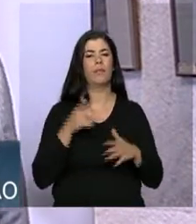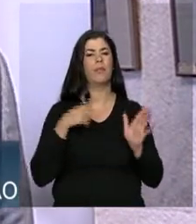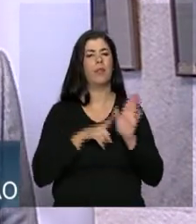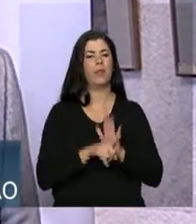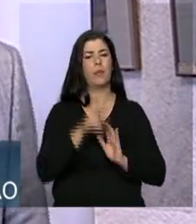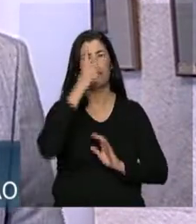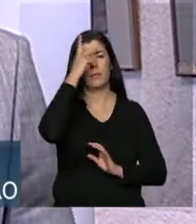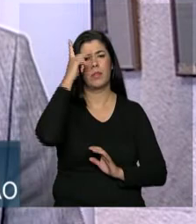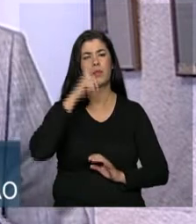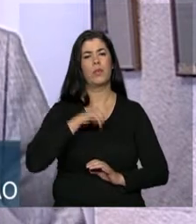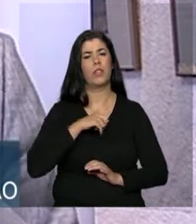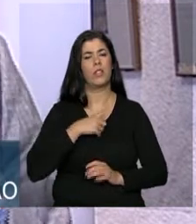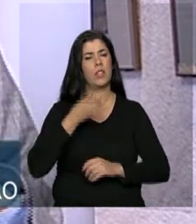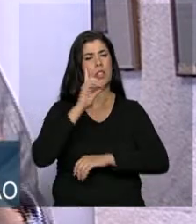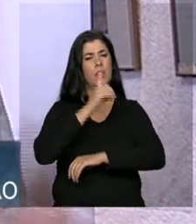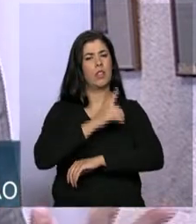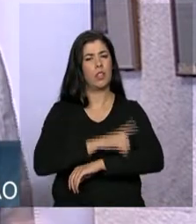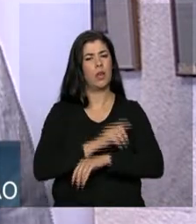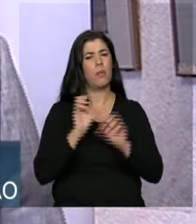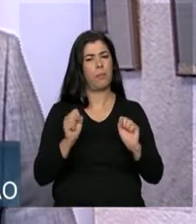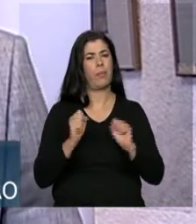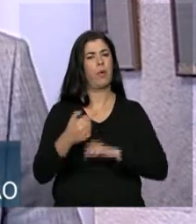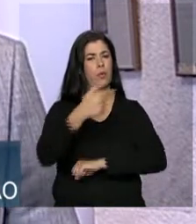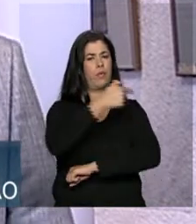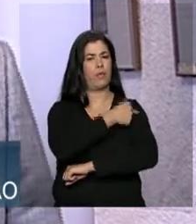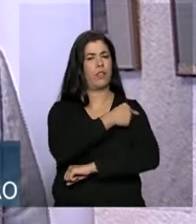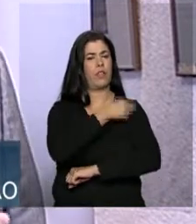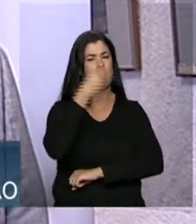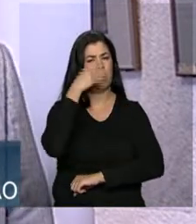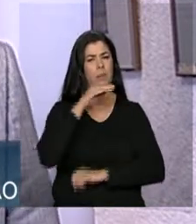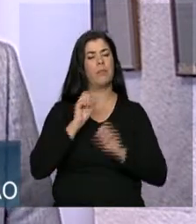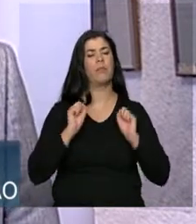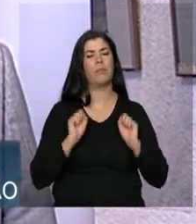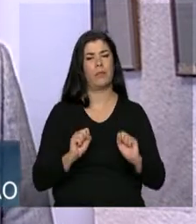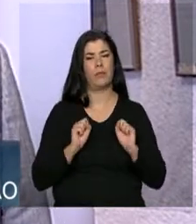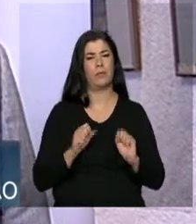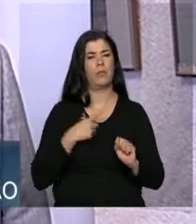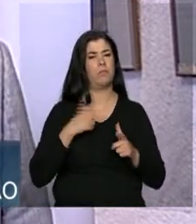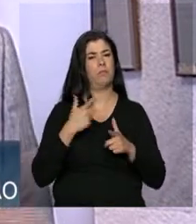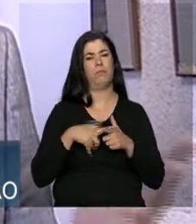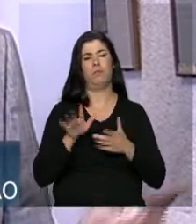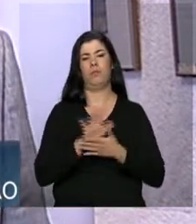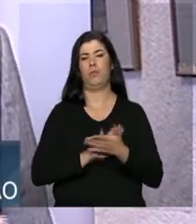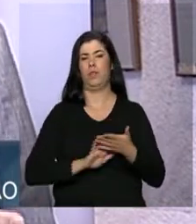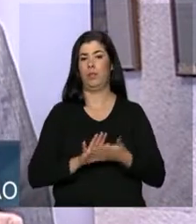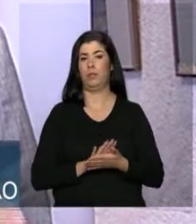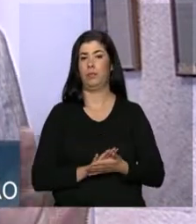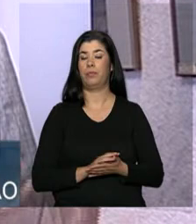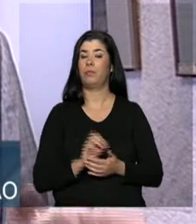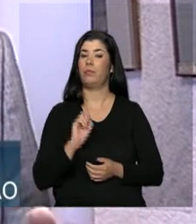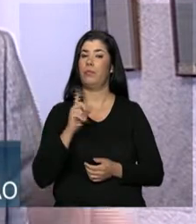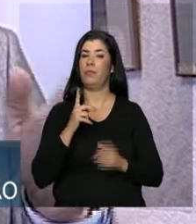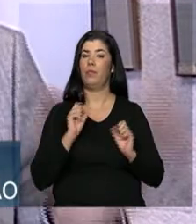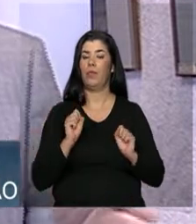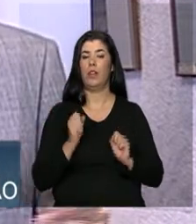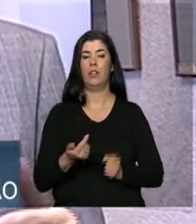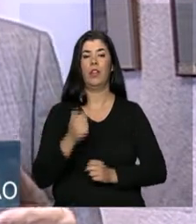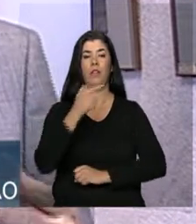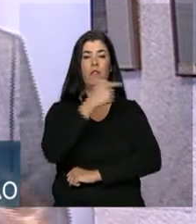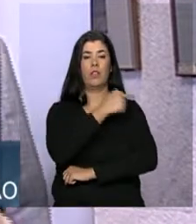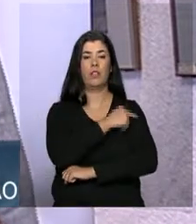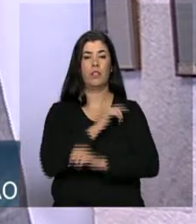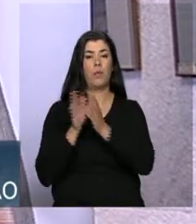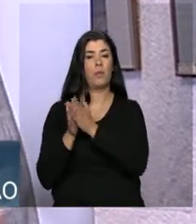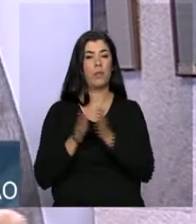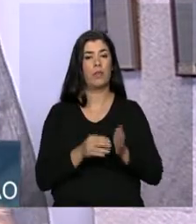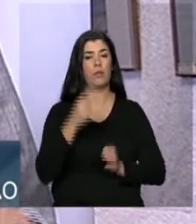teve, pode tomar vacina? Não há nenhuma contraindicação para que seja feita a vacinação. É claro que pode, como a vacinação vai do dia 4 ao